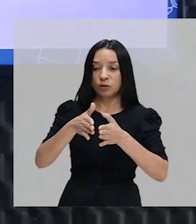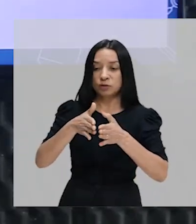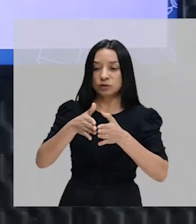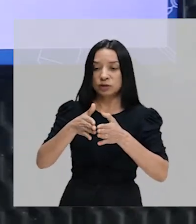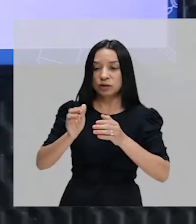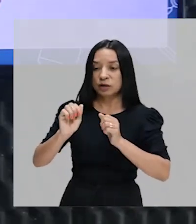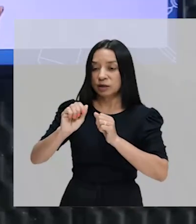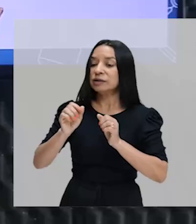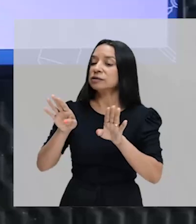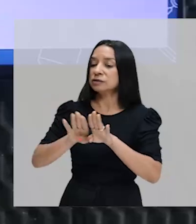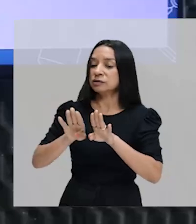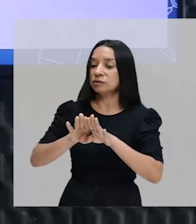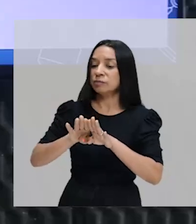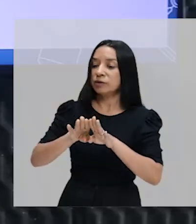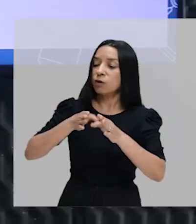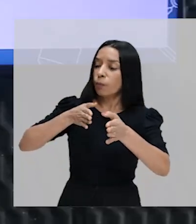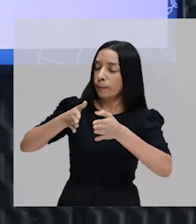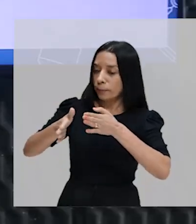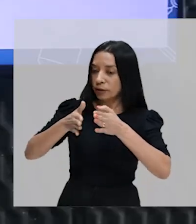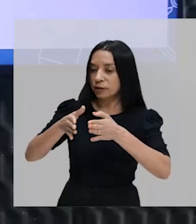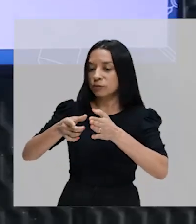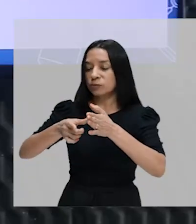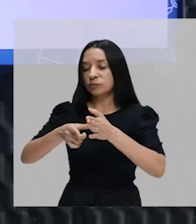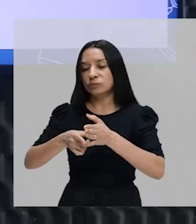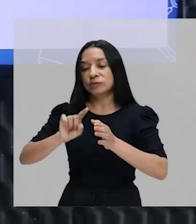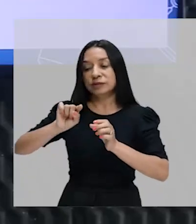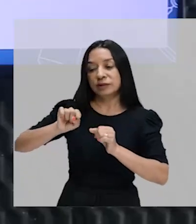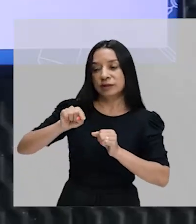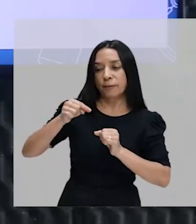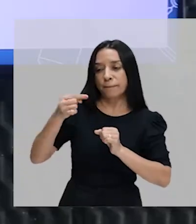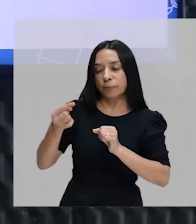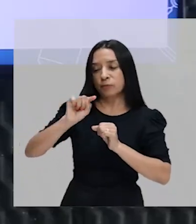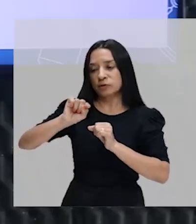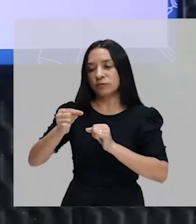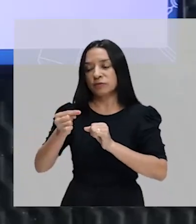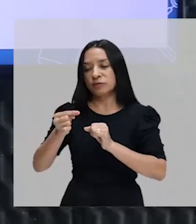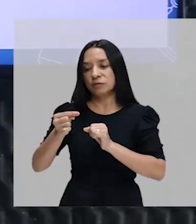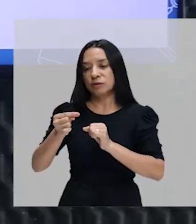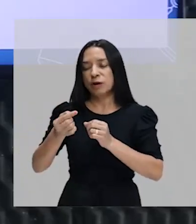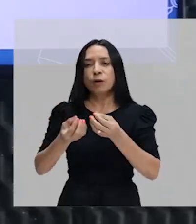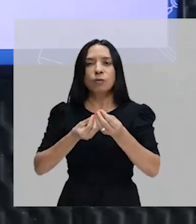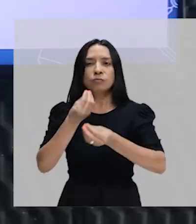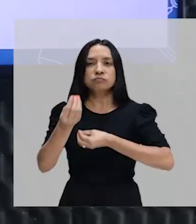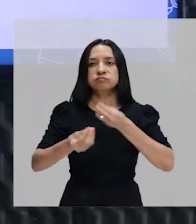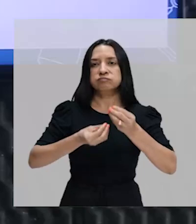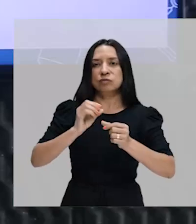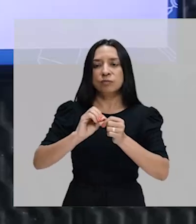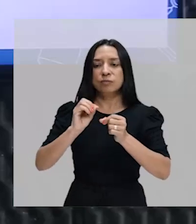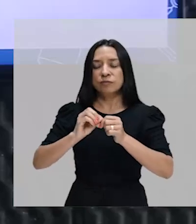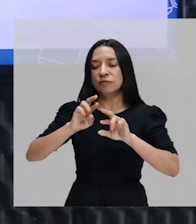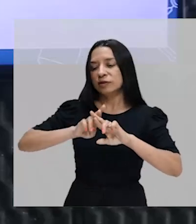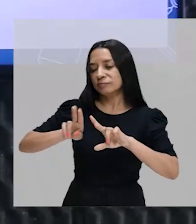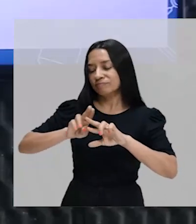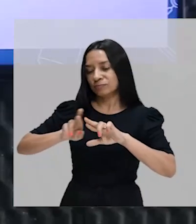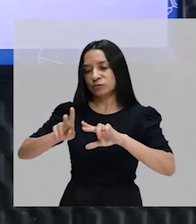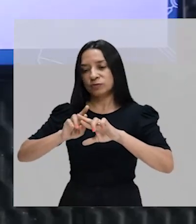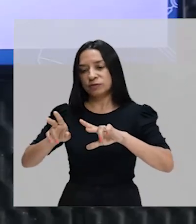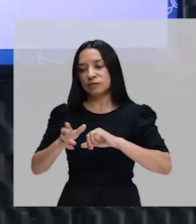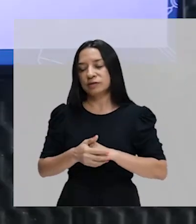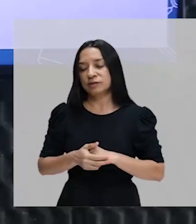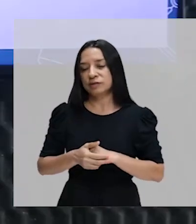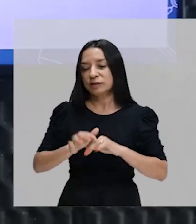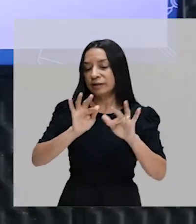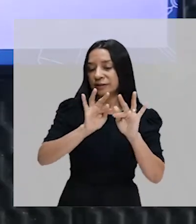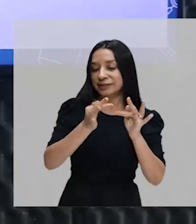ambos depois da vírgula, tá? E agora, como é que eu faço a diferenciação da chamada simples, dízima